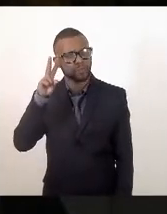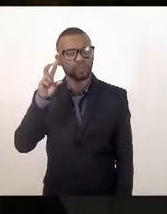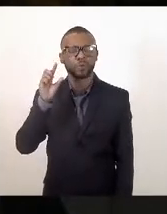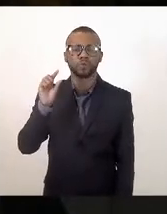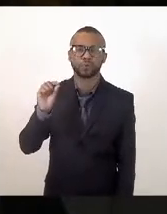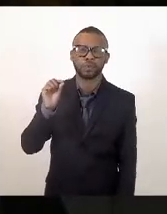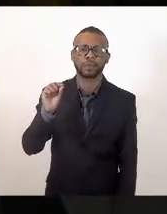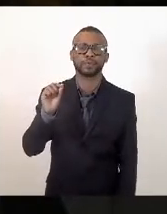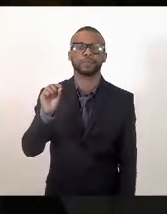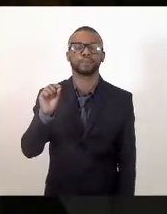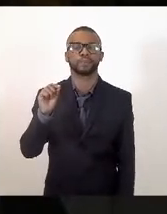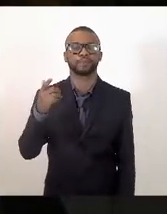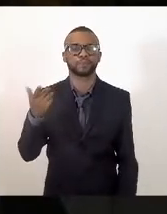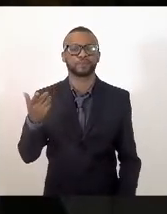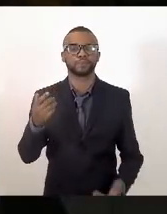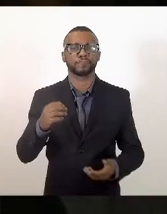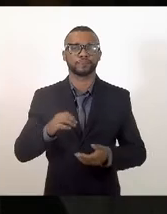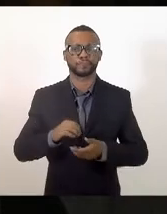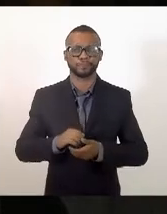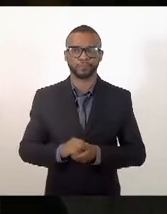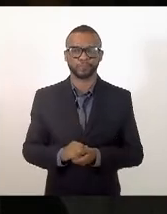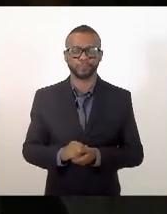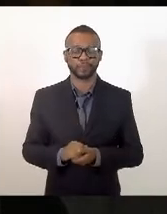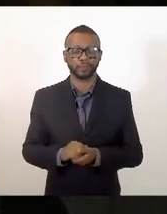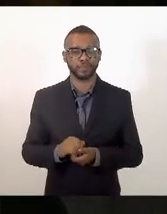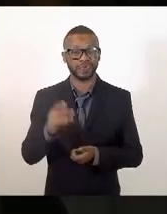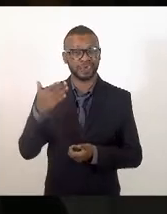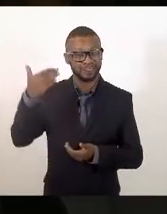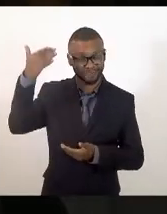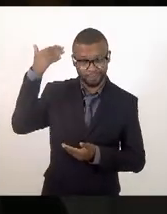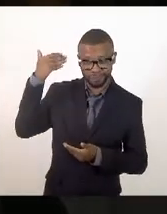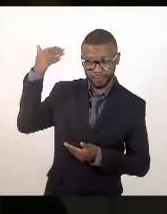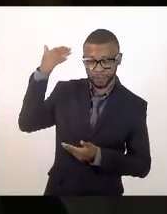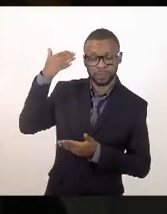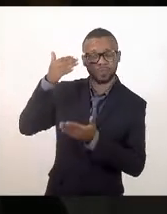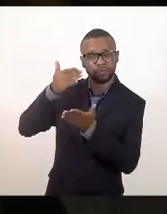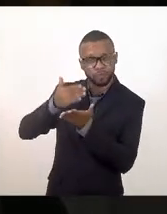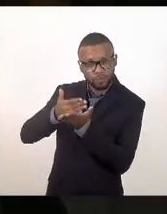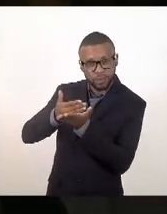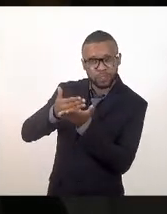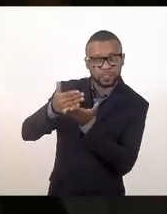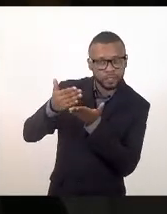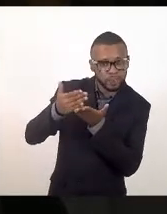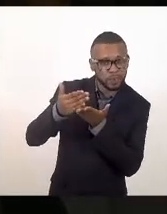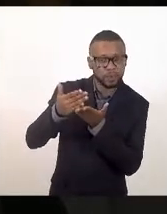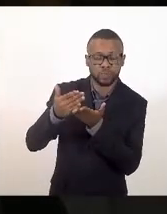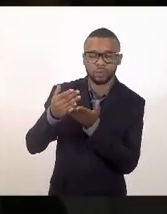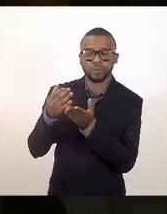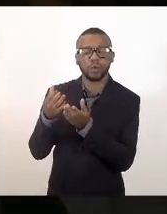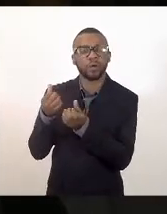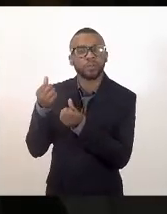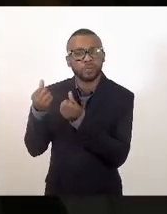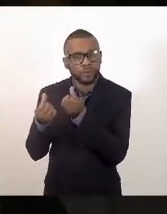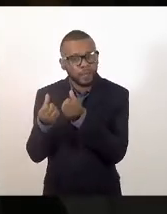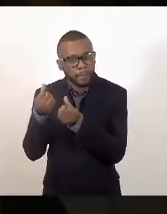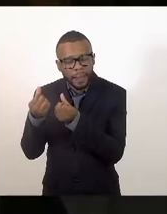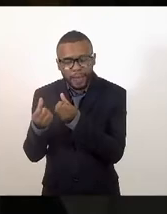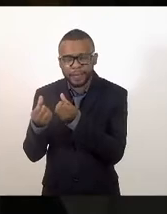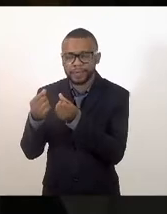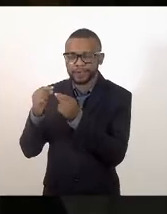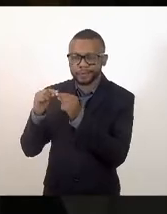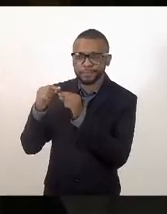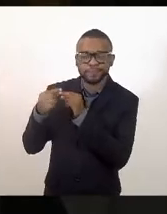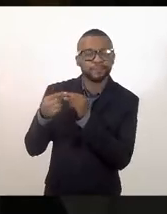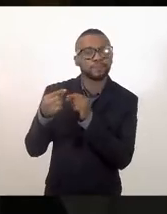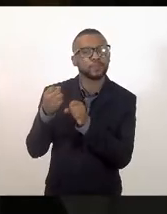deputado Eliomar Coelho, no início do segundo semestre de 2020,